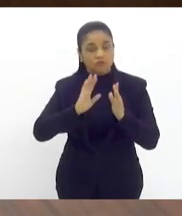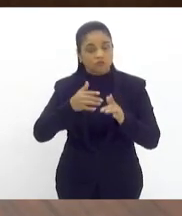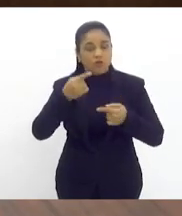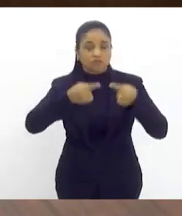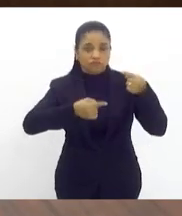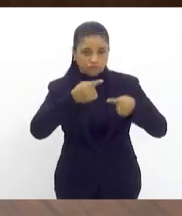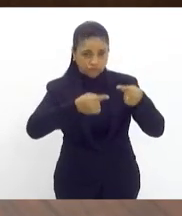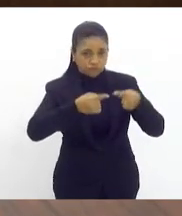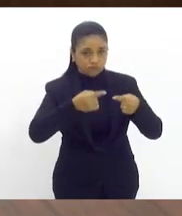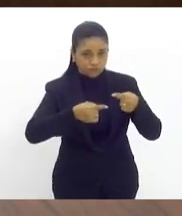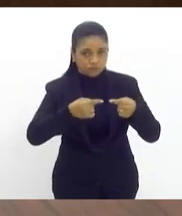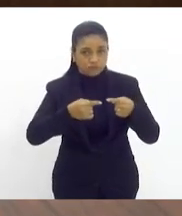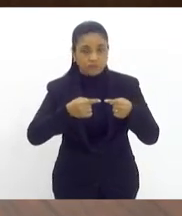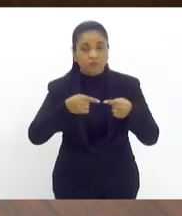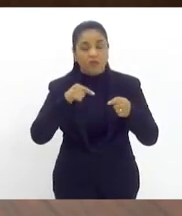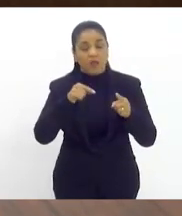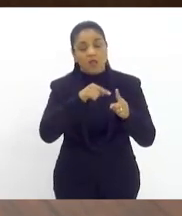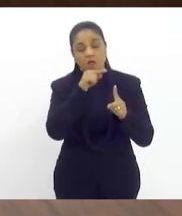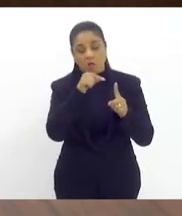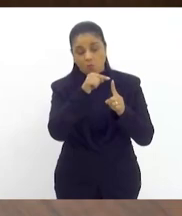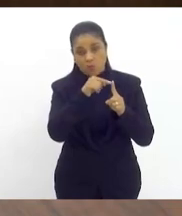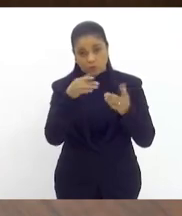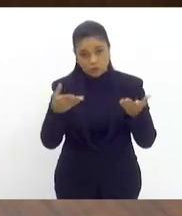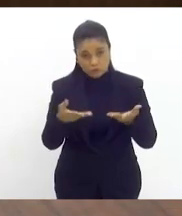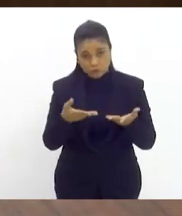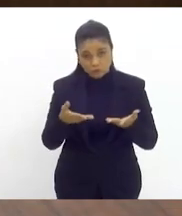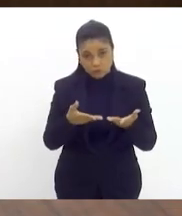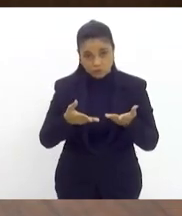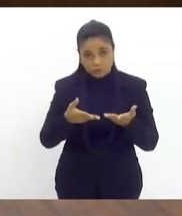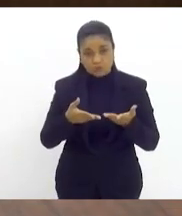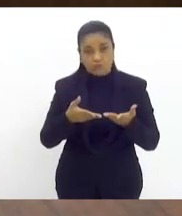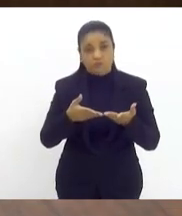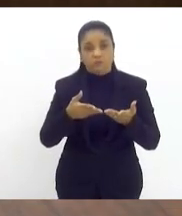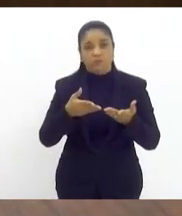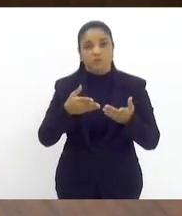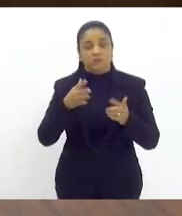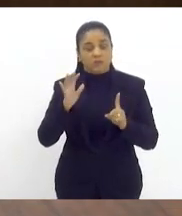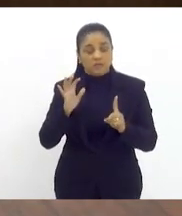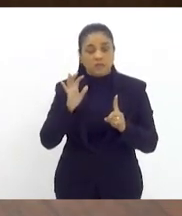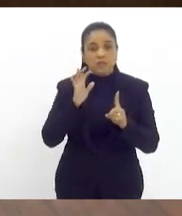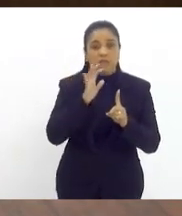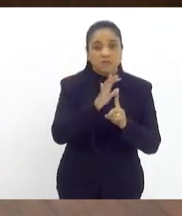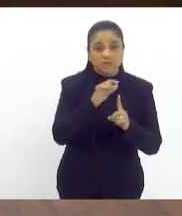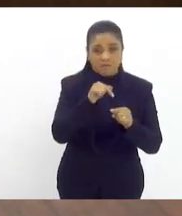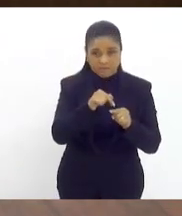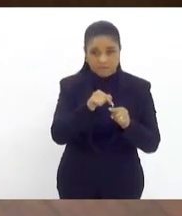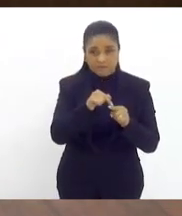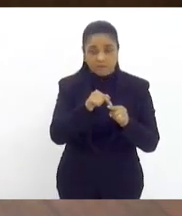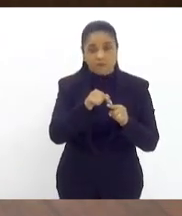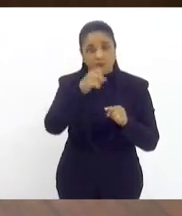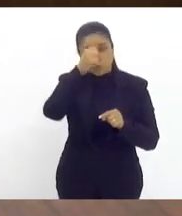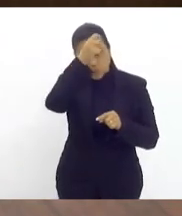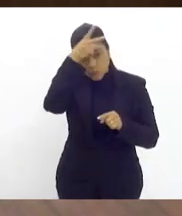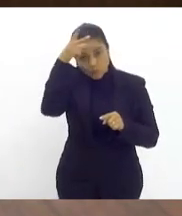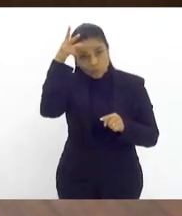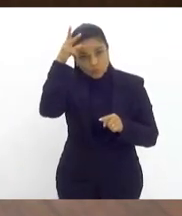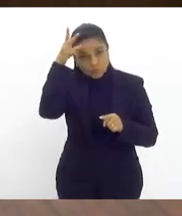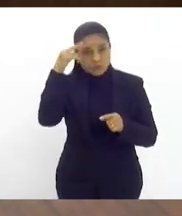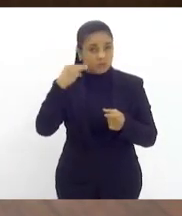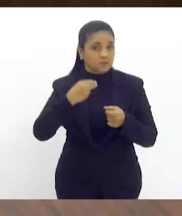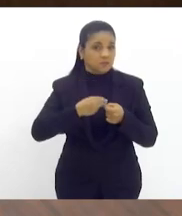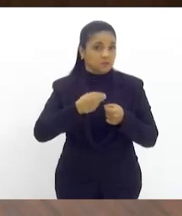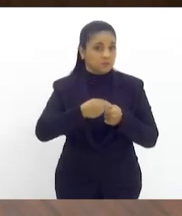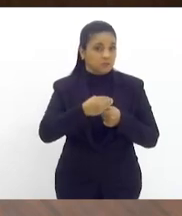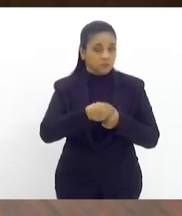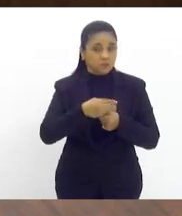aqui é uma interferência indevida na decisão do município, eu quero dar desde já